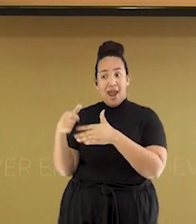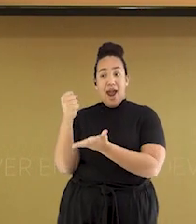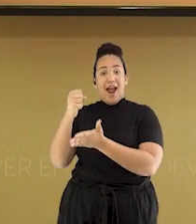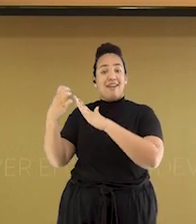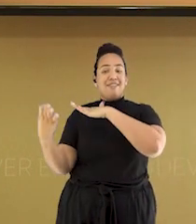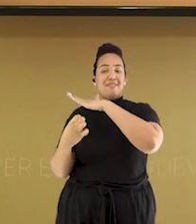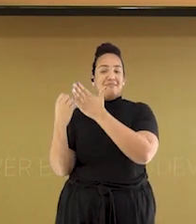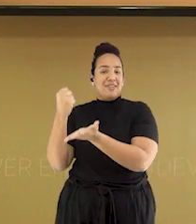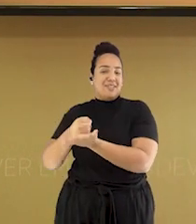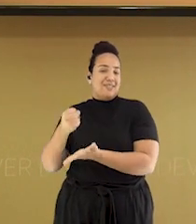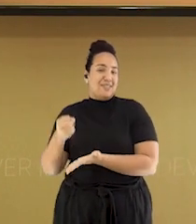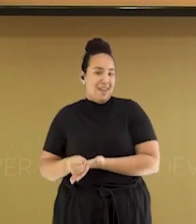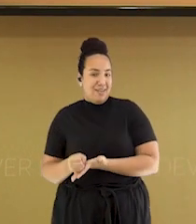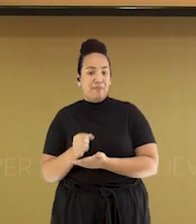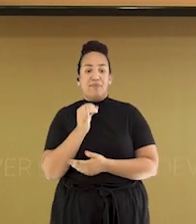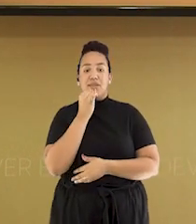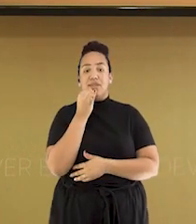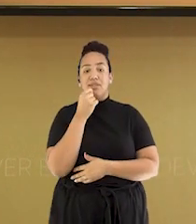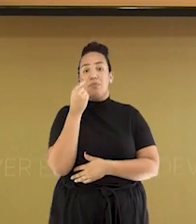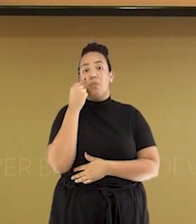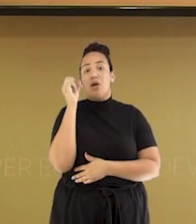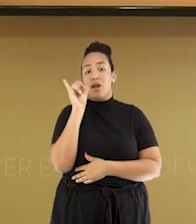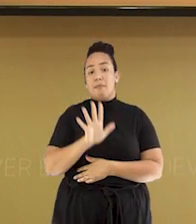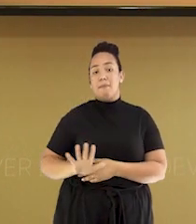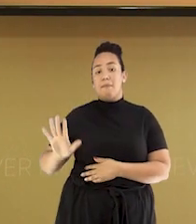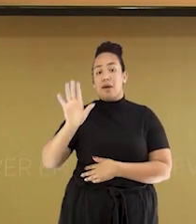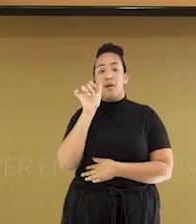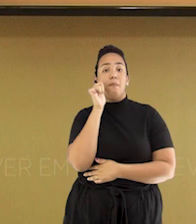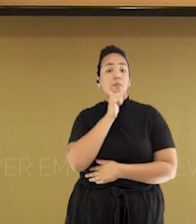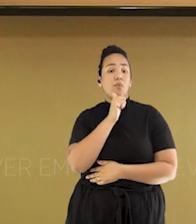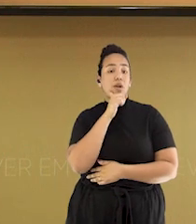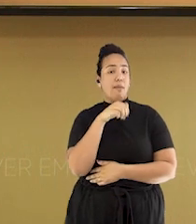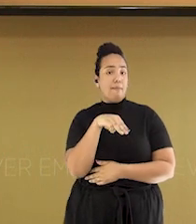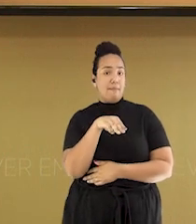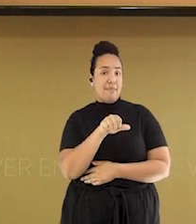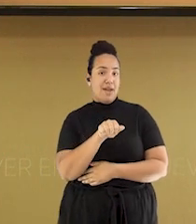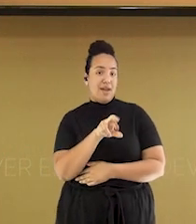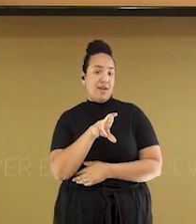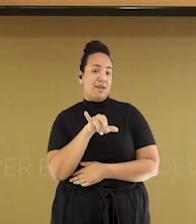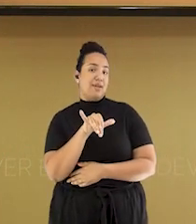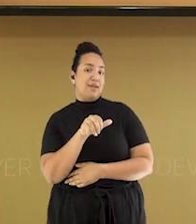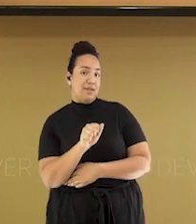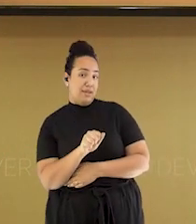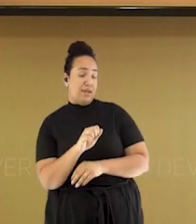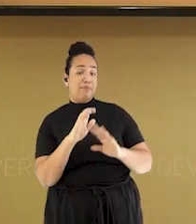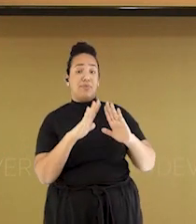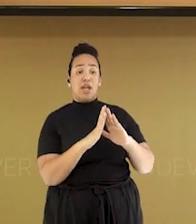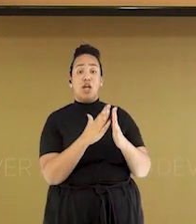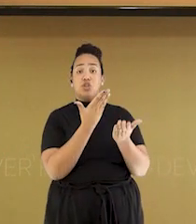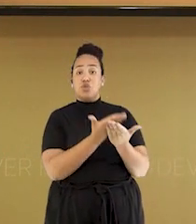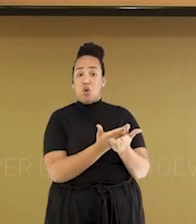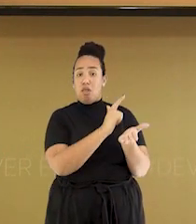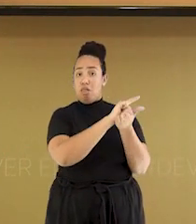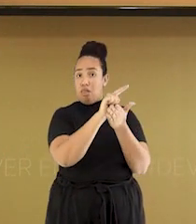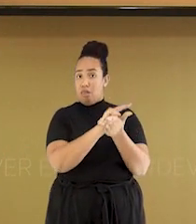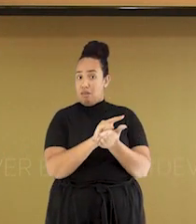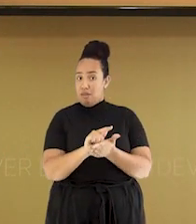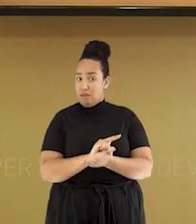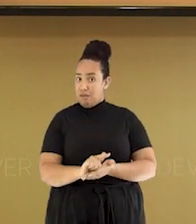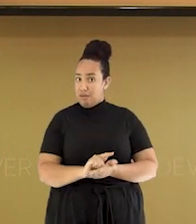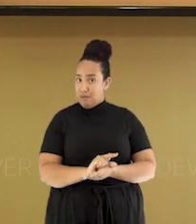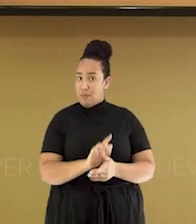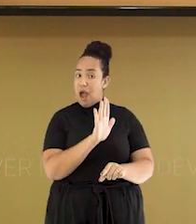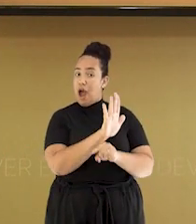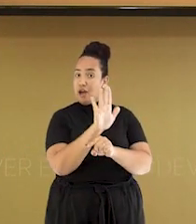exemplo é a mãe de Maria, que aparece aqui na imagem. Ela trabalha na limpeza de uma escola. Ela é auxiliar